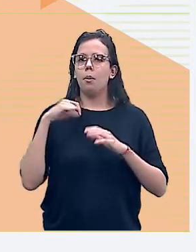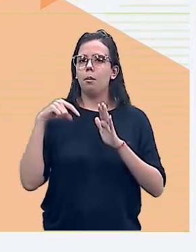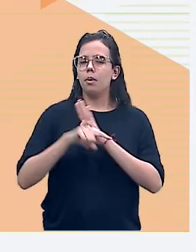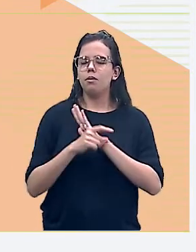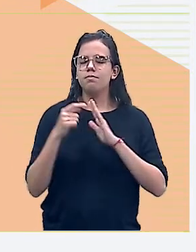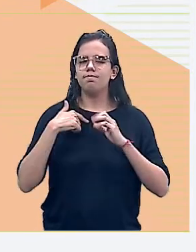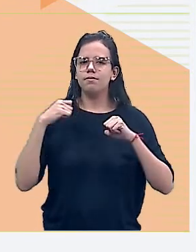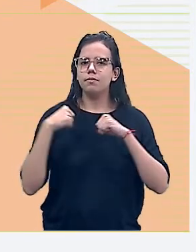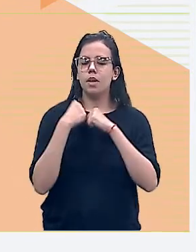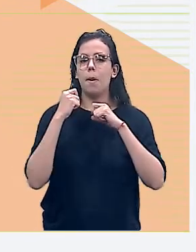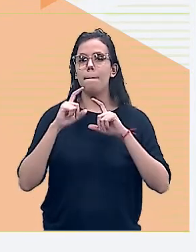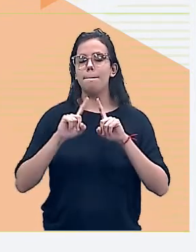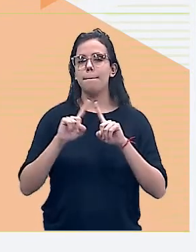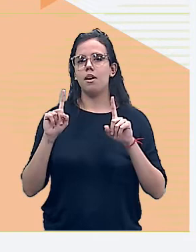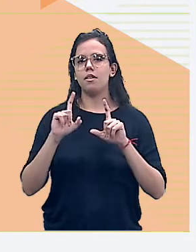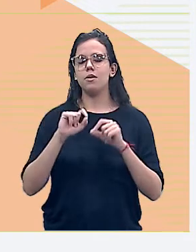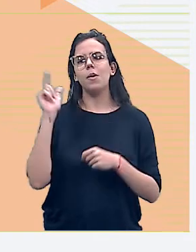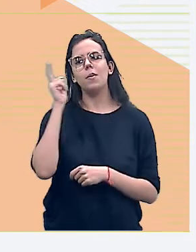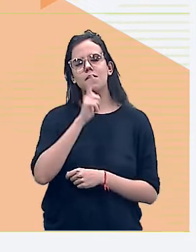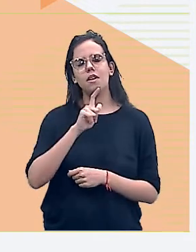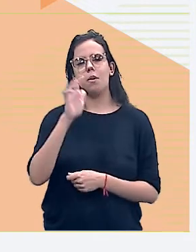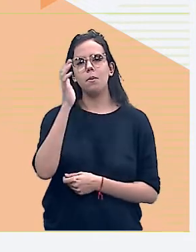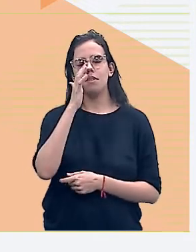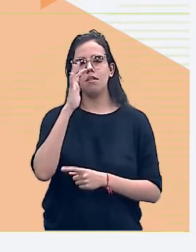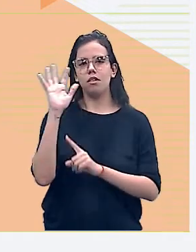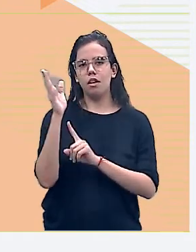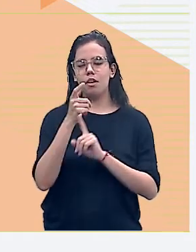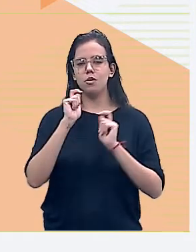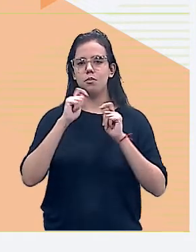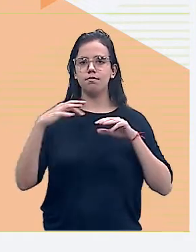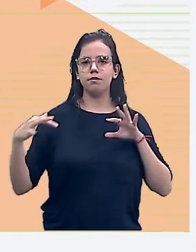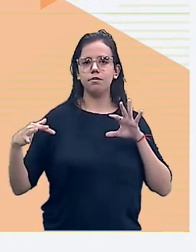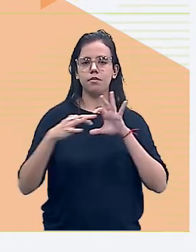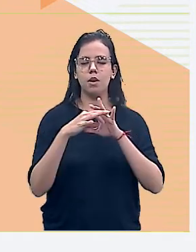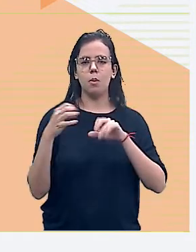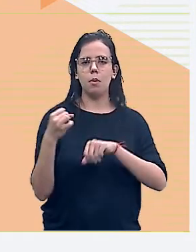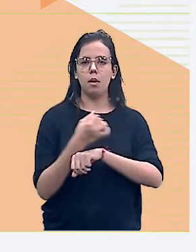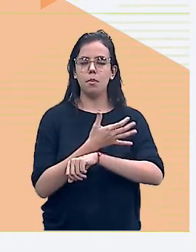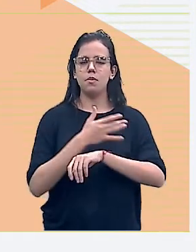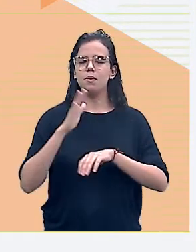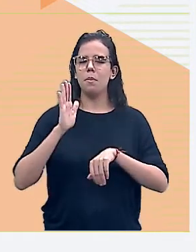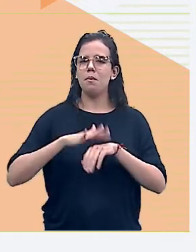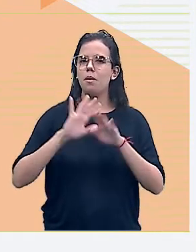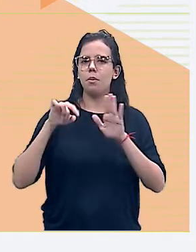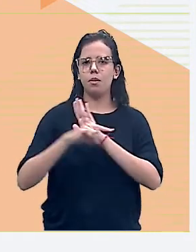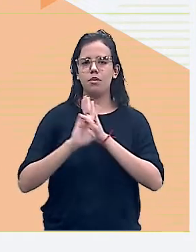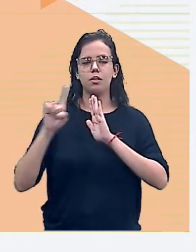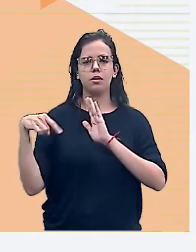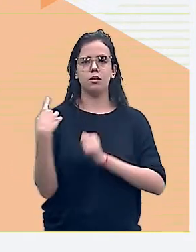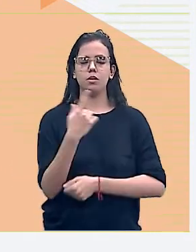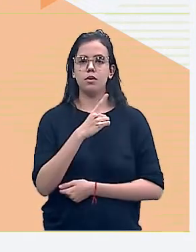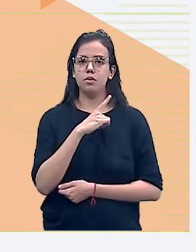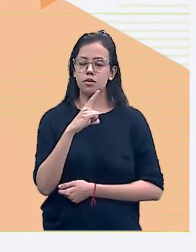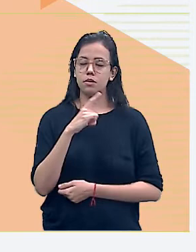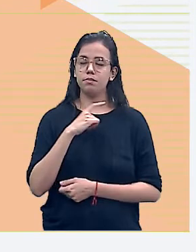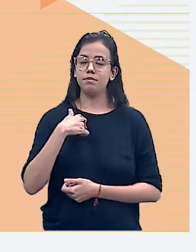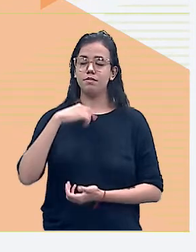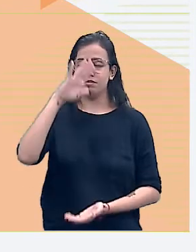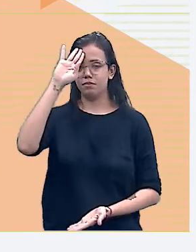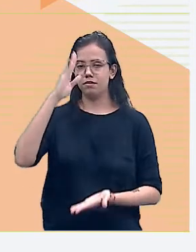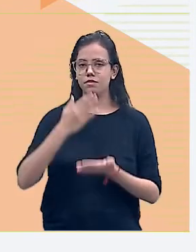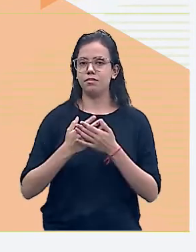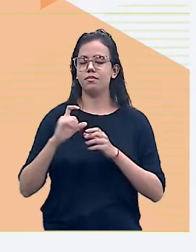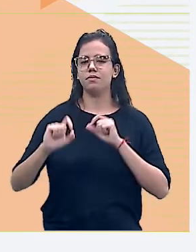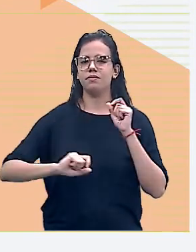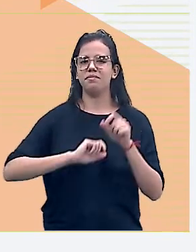você consegue a partir da arte ela nos conecta com essas emoções mais primitivas que nós temos E aí eu acredito